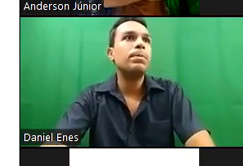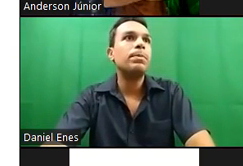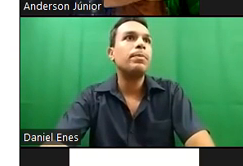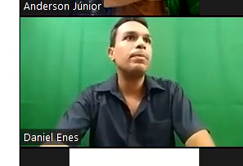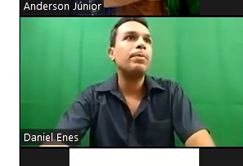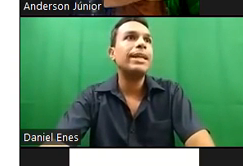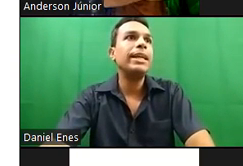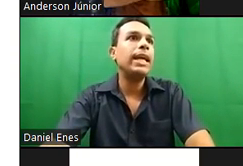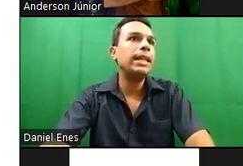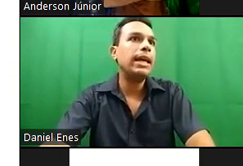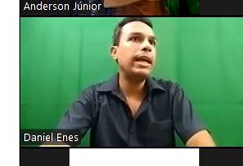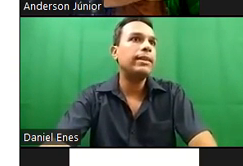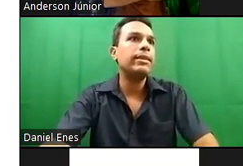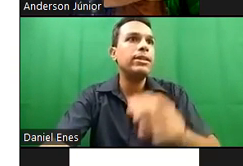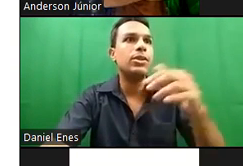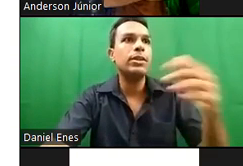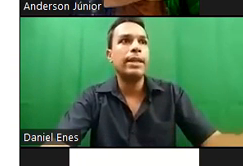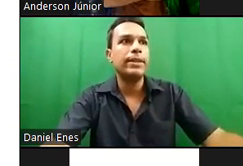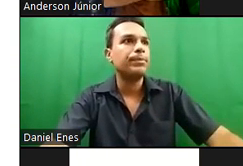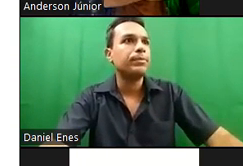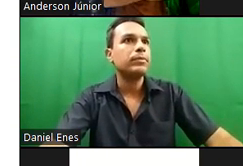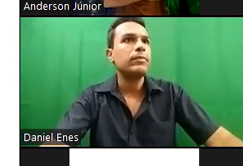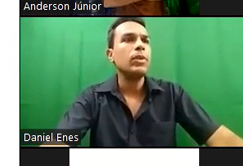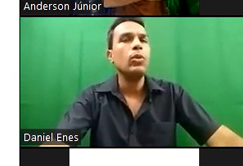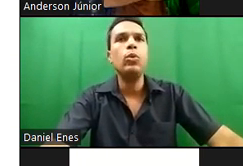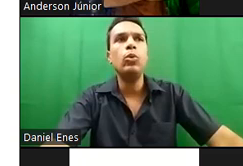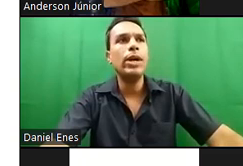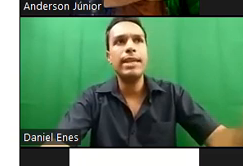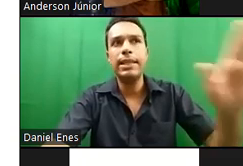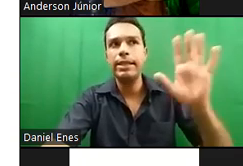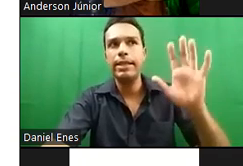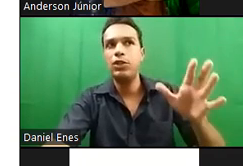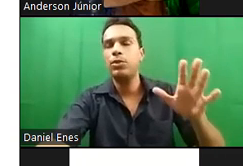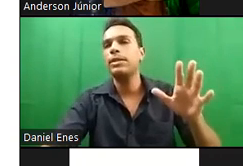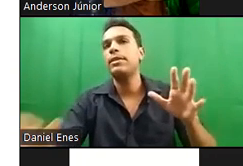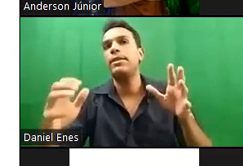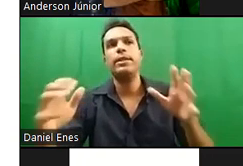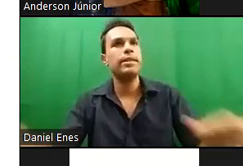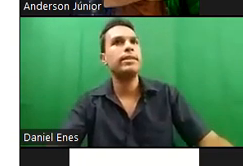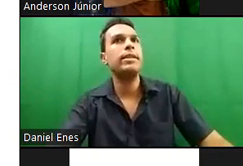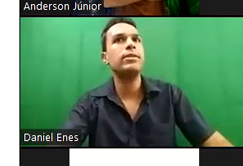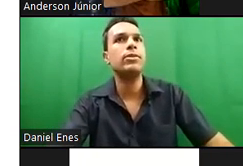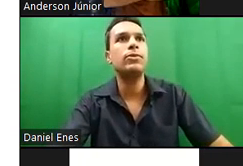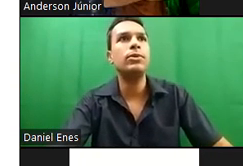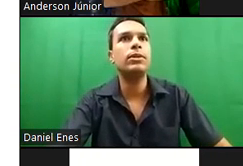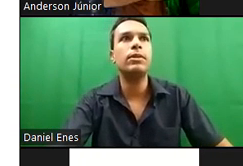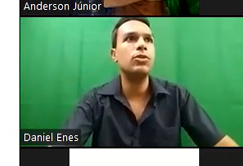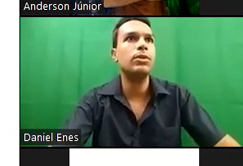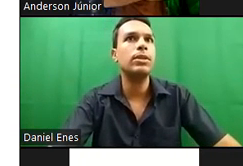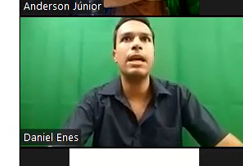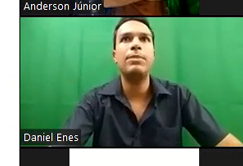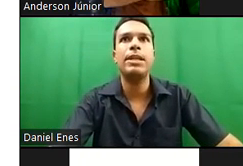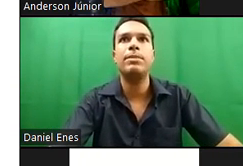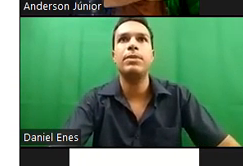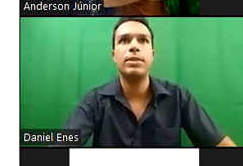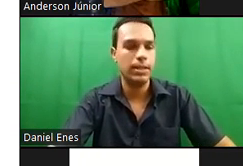caso, para quem que ela é destinada? Essa lei 10.436, deixa eu